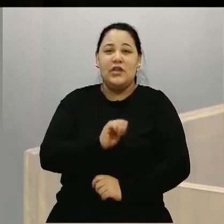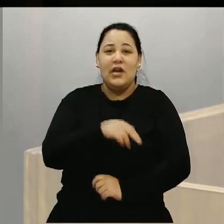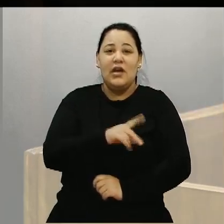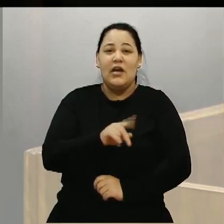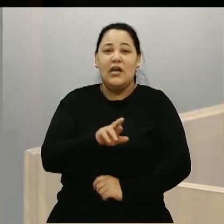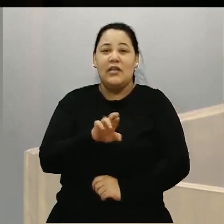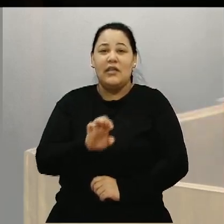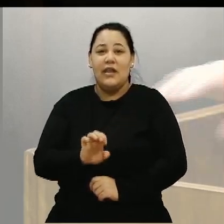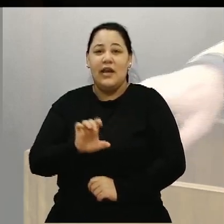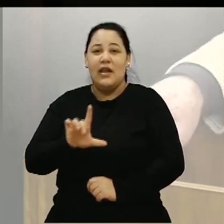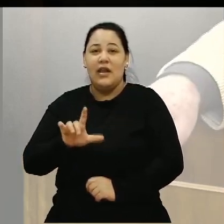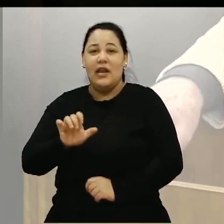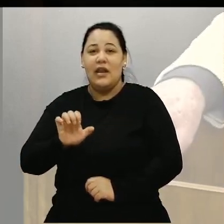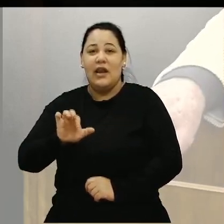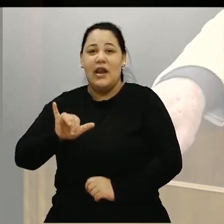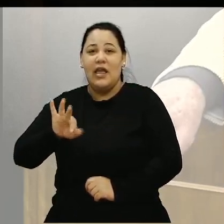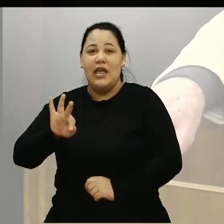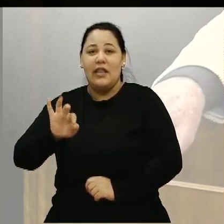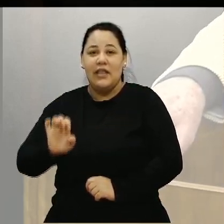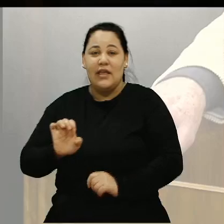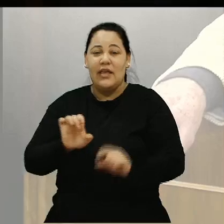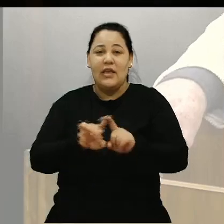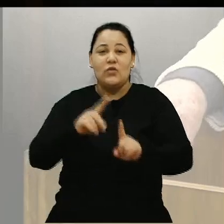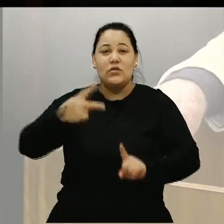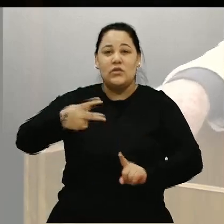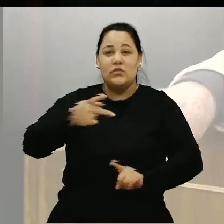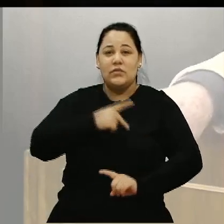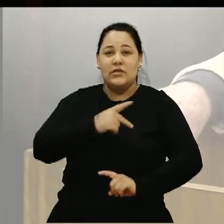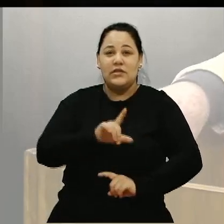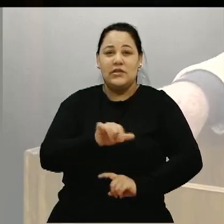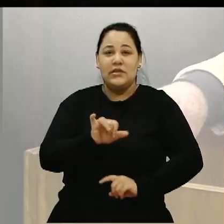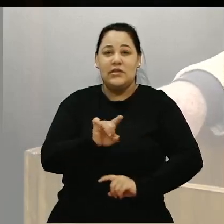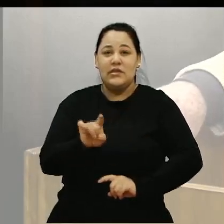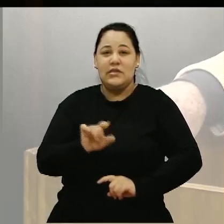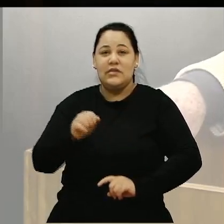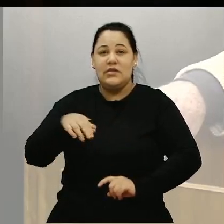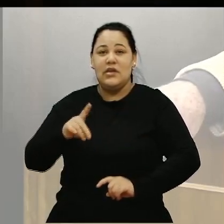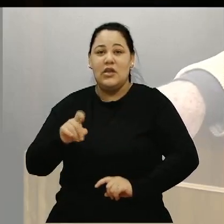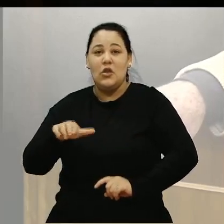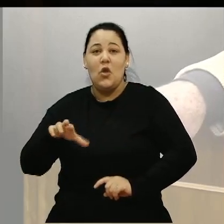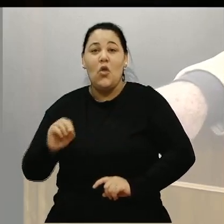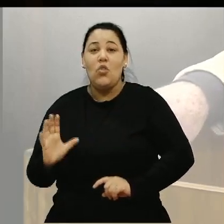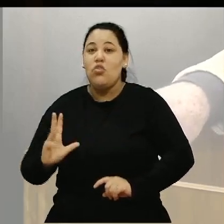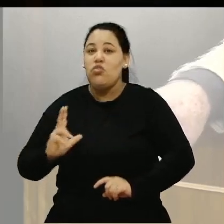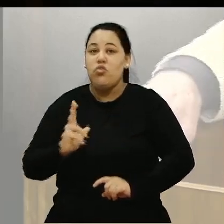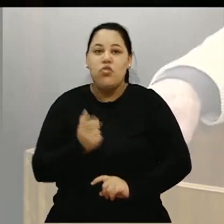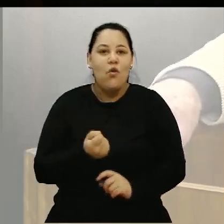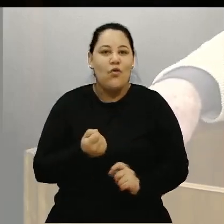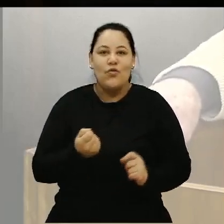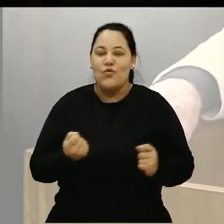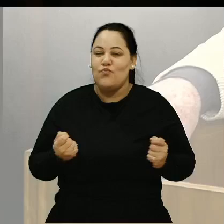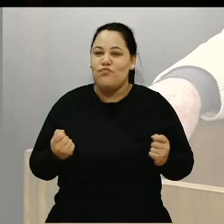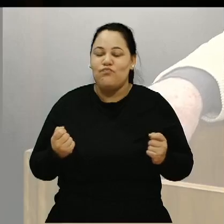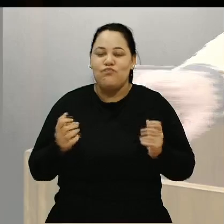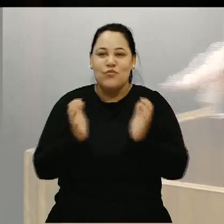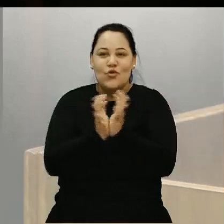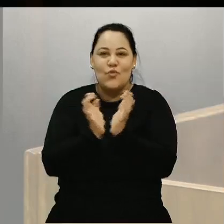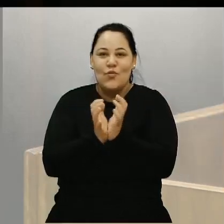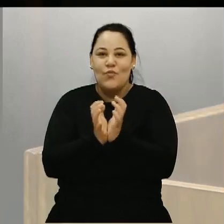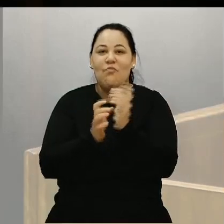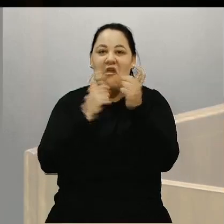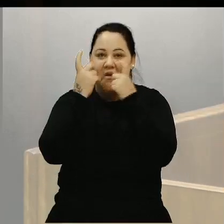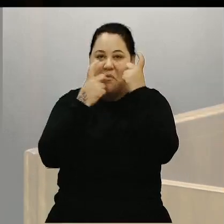vice-presidente Lisandro, de toda a equipe preocupada em proporcionar às pessoas com o